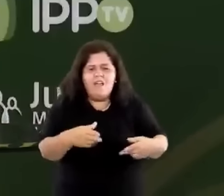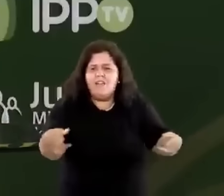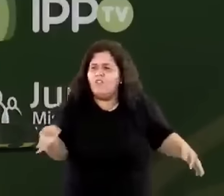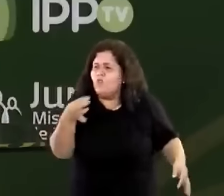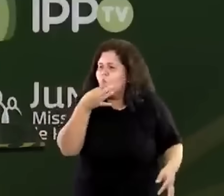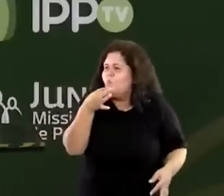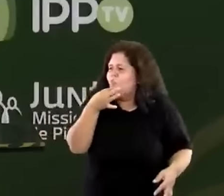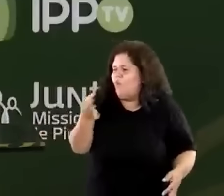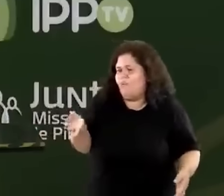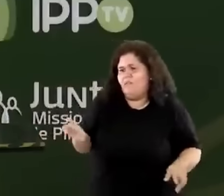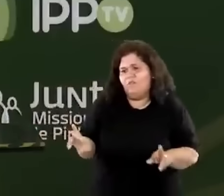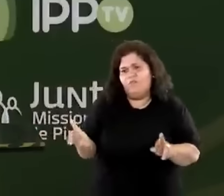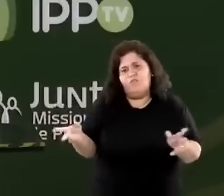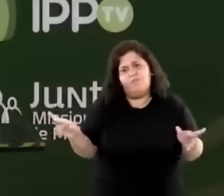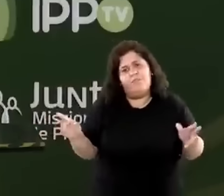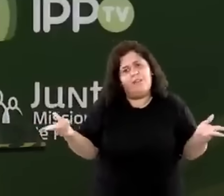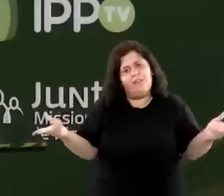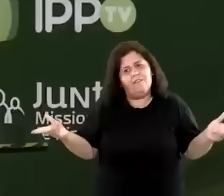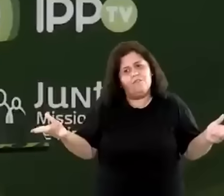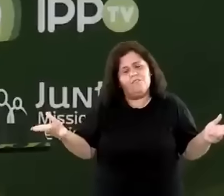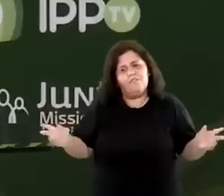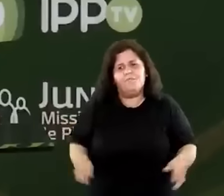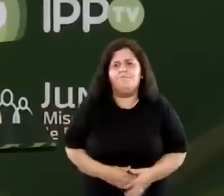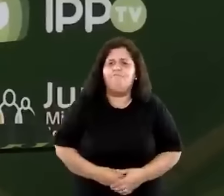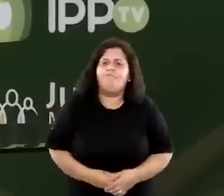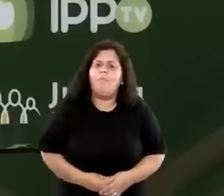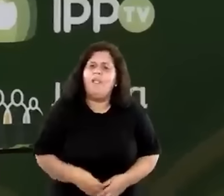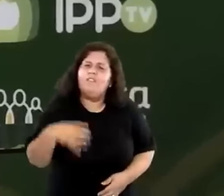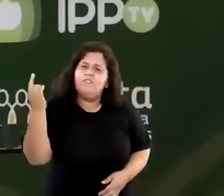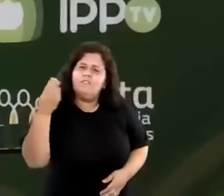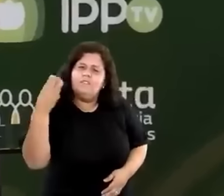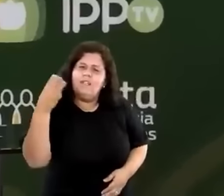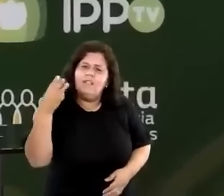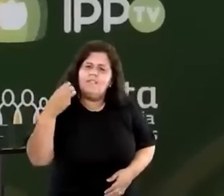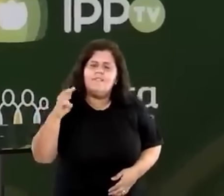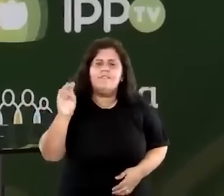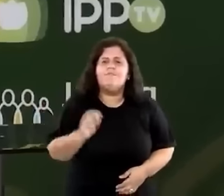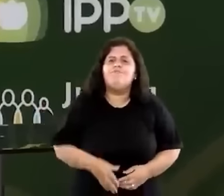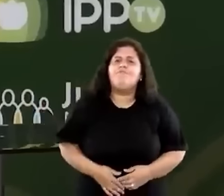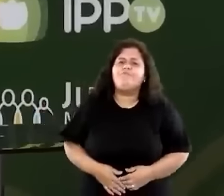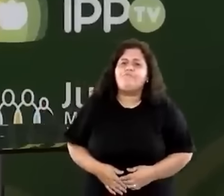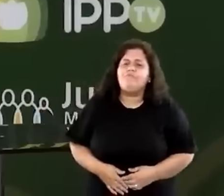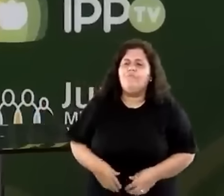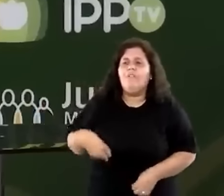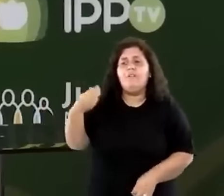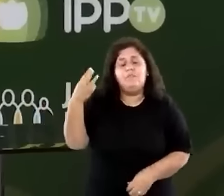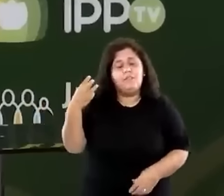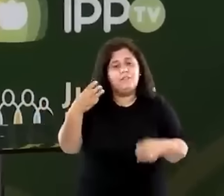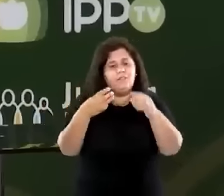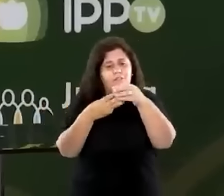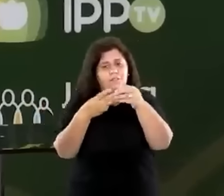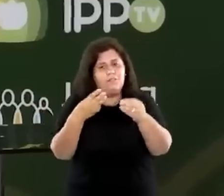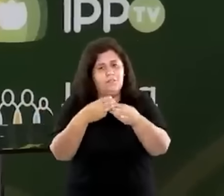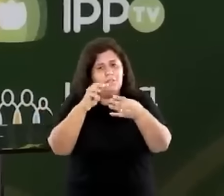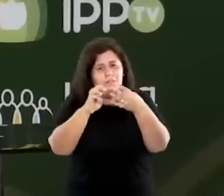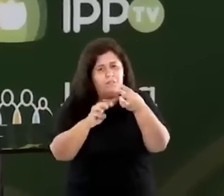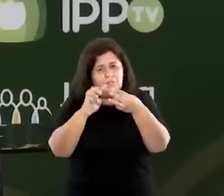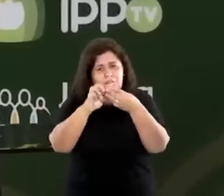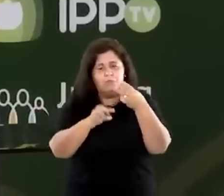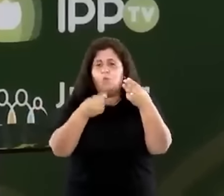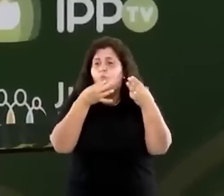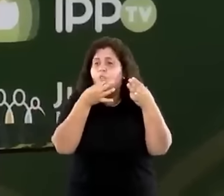significa isso mas eu vou lhes dar três ideias e vou dizer porque que eu adoto e entendo que uma é a melhor